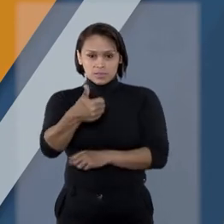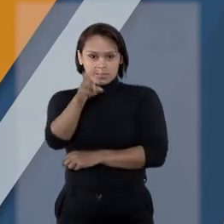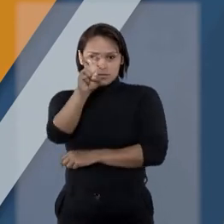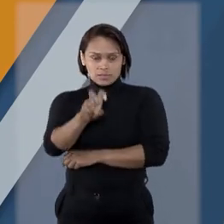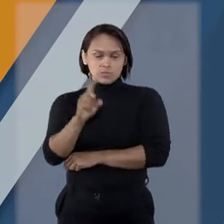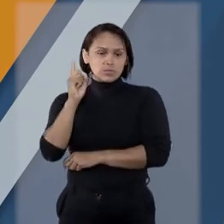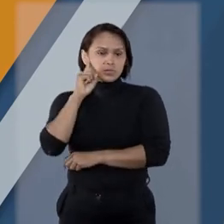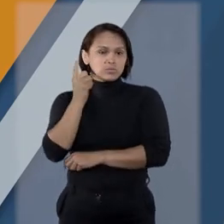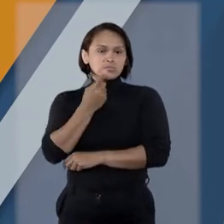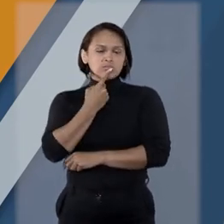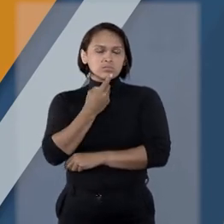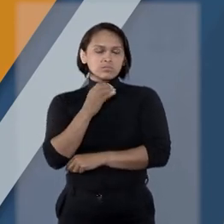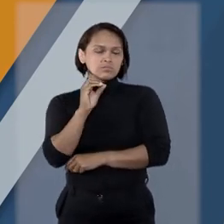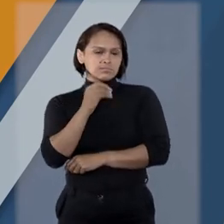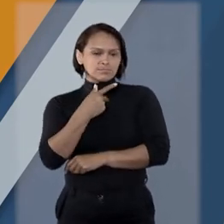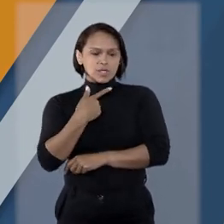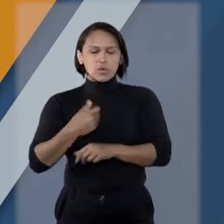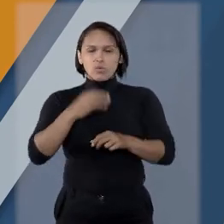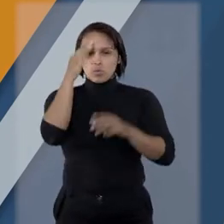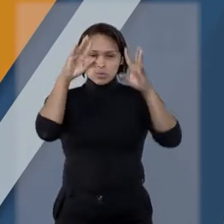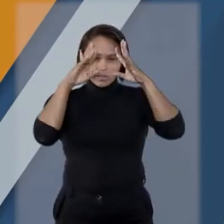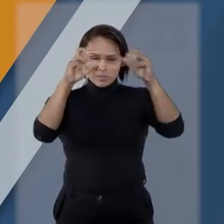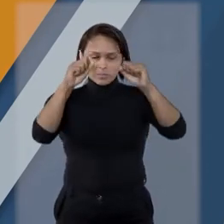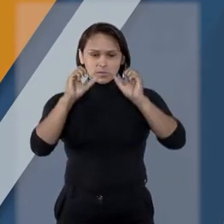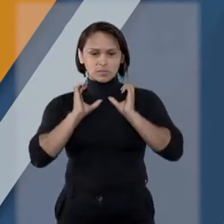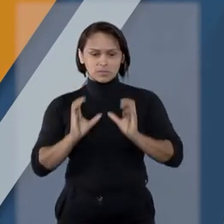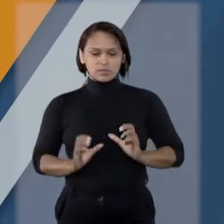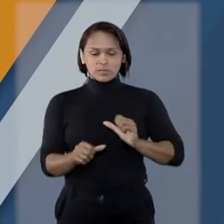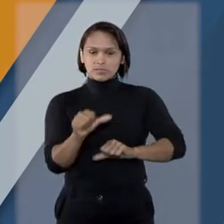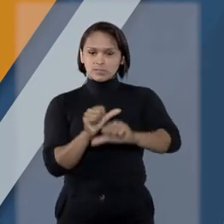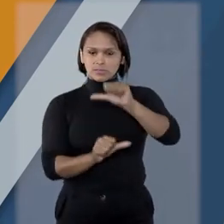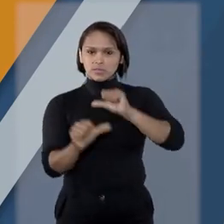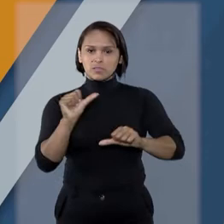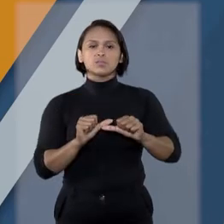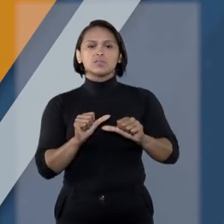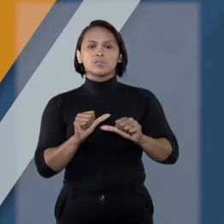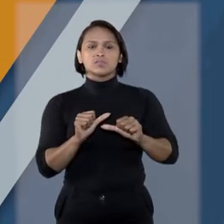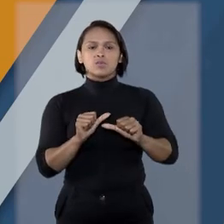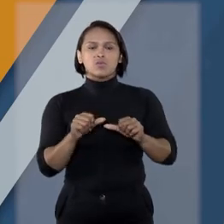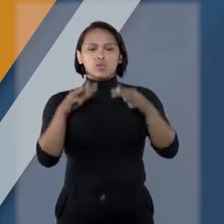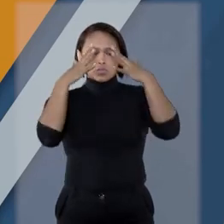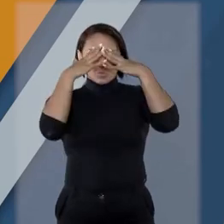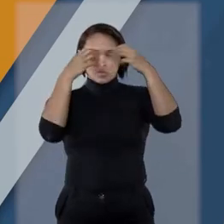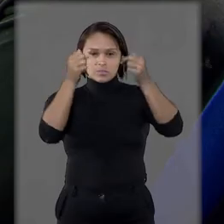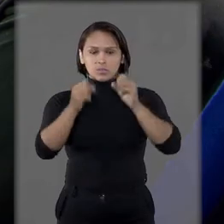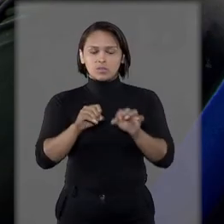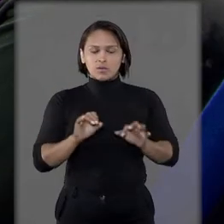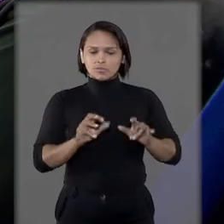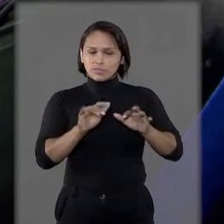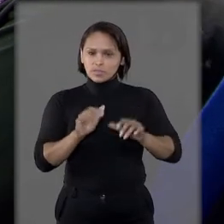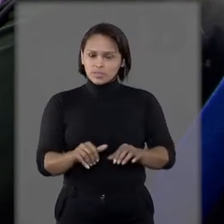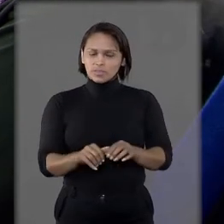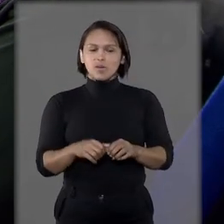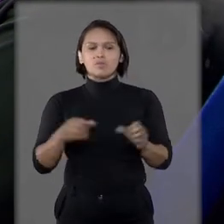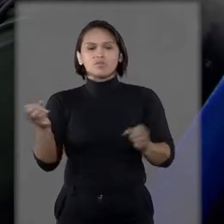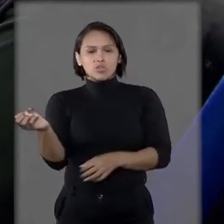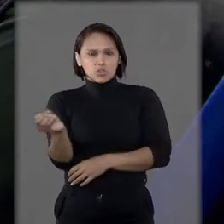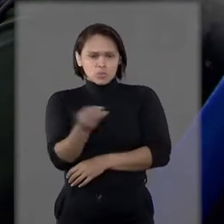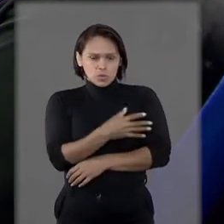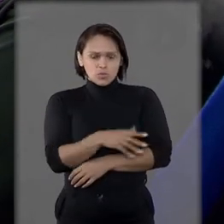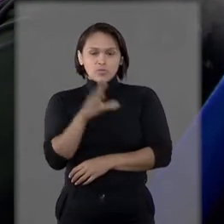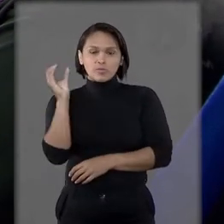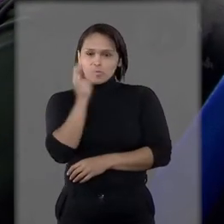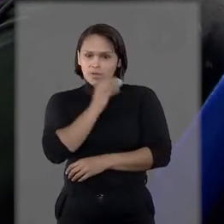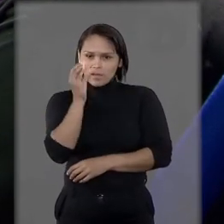surdos, o Tribunal da Cidadania se converteu num tribunal digital. Com estrutura moderna